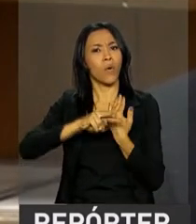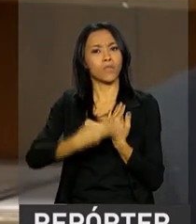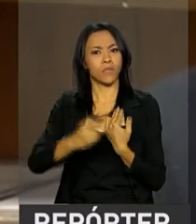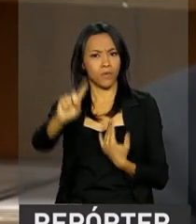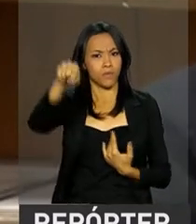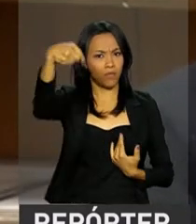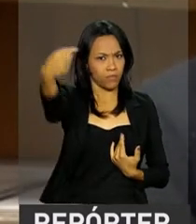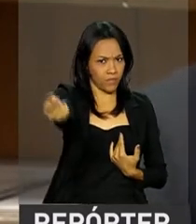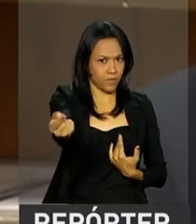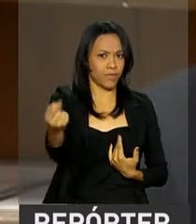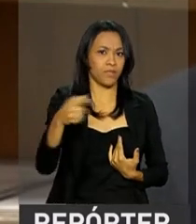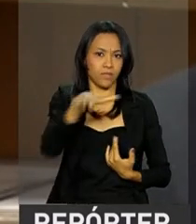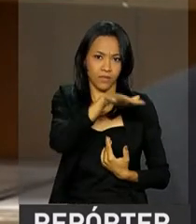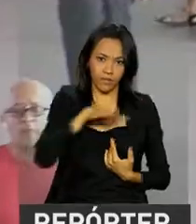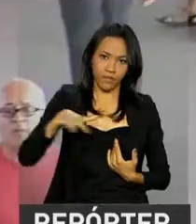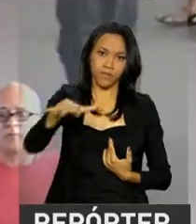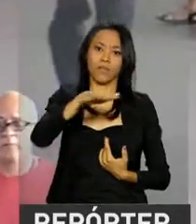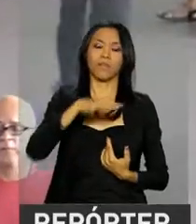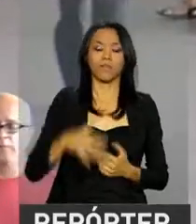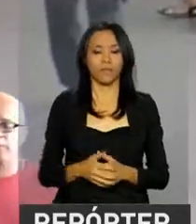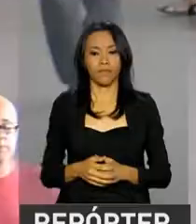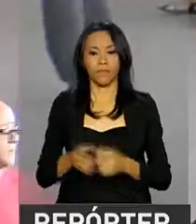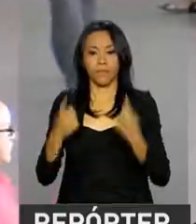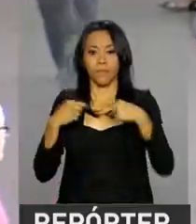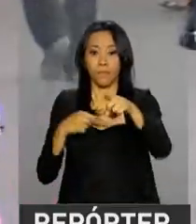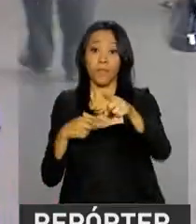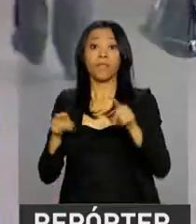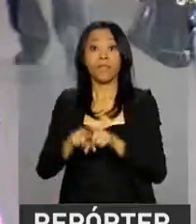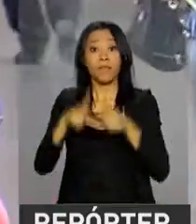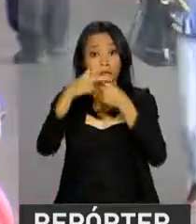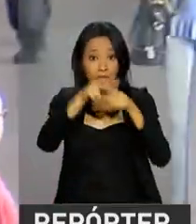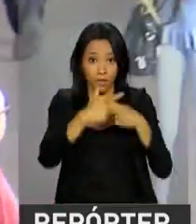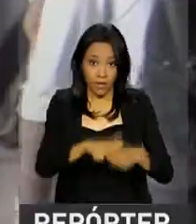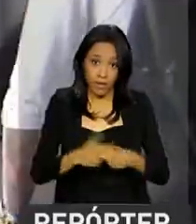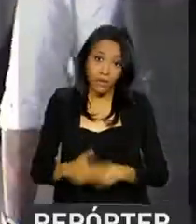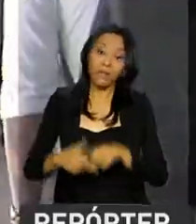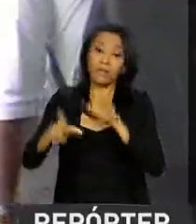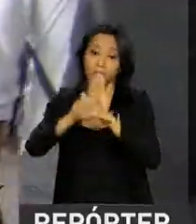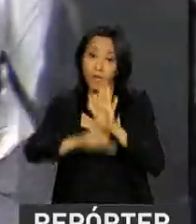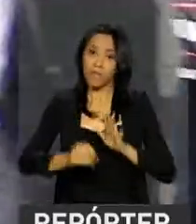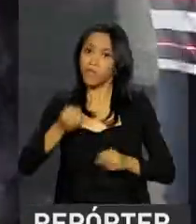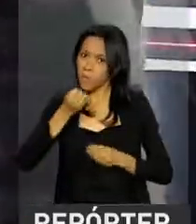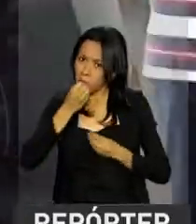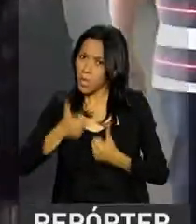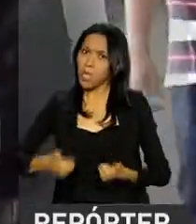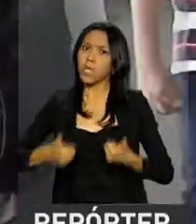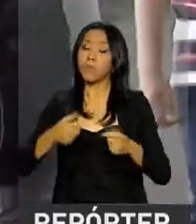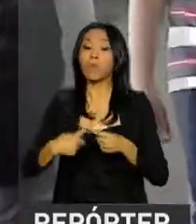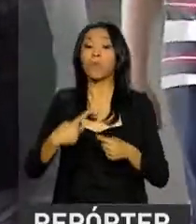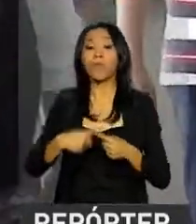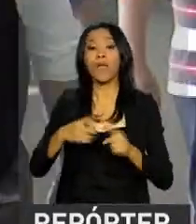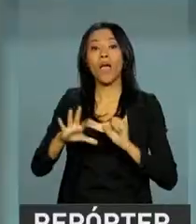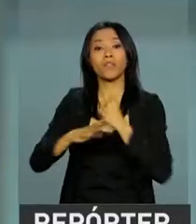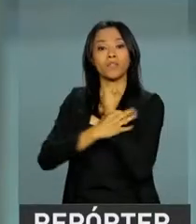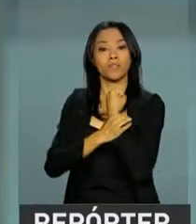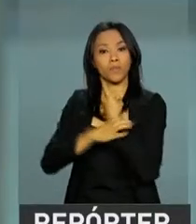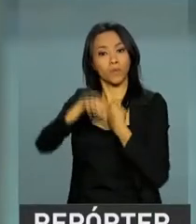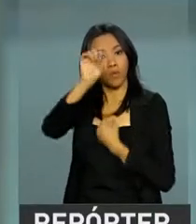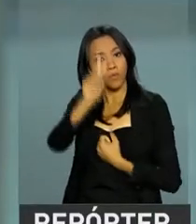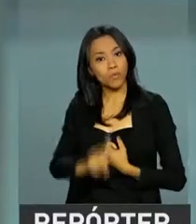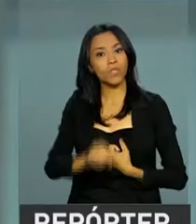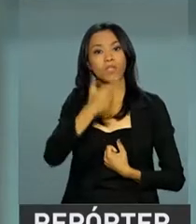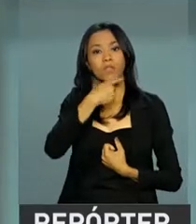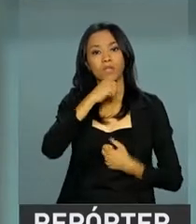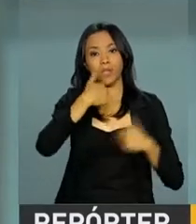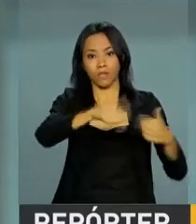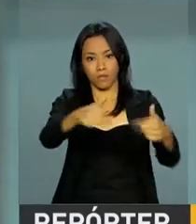reforma trabalhista na área do emprego. A atualização também foi bem recebida por quem cuida do direito do trabalhador. Eu acho que é